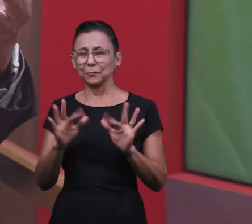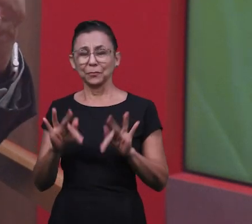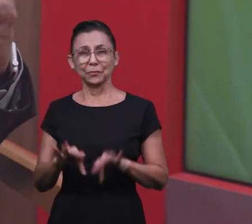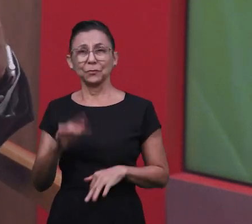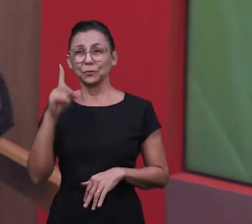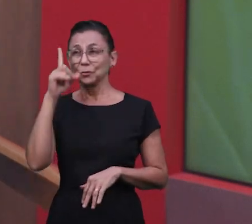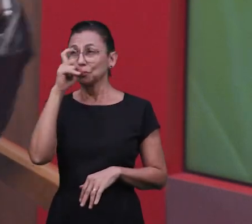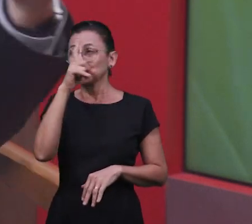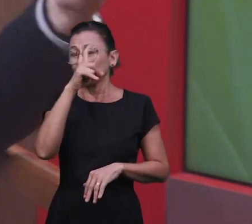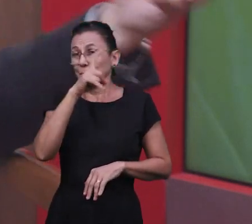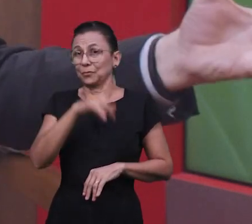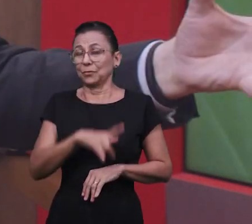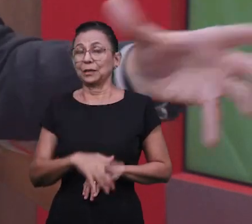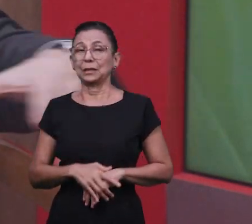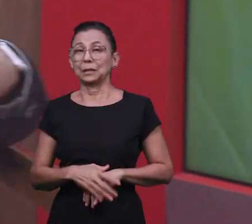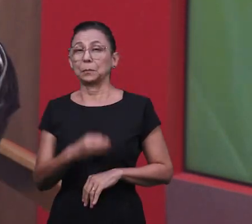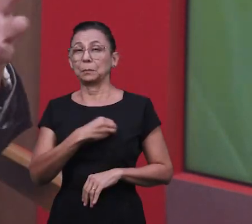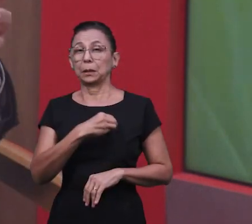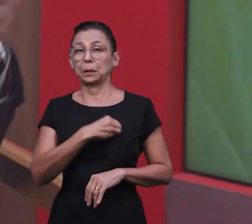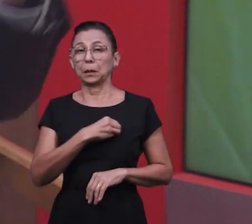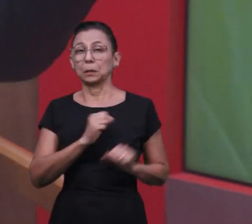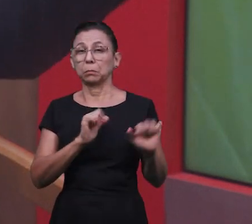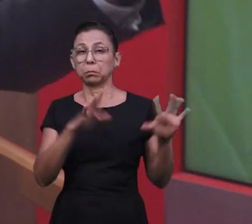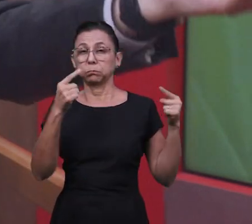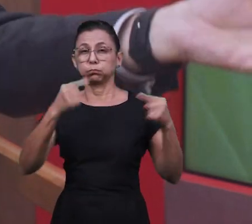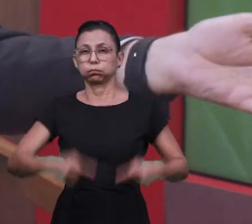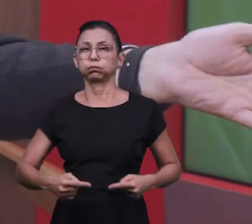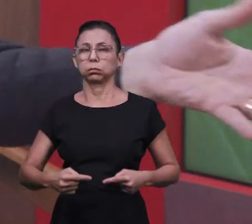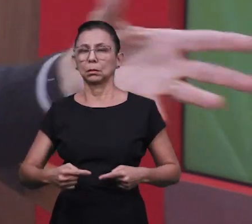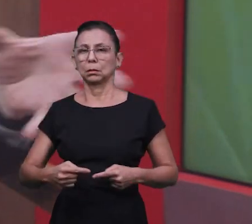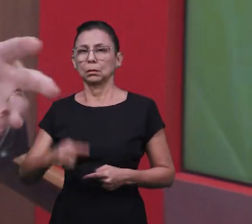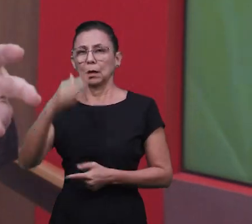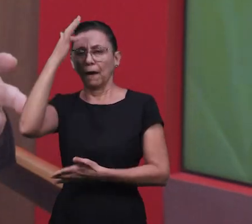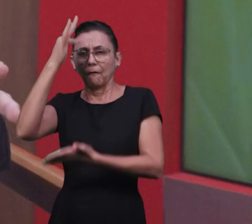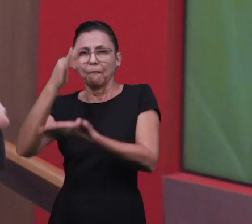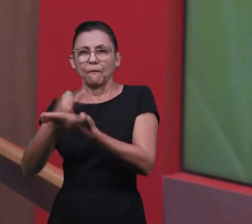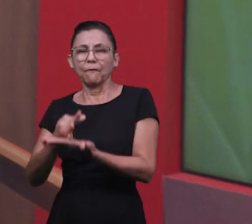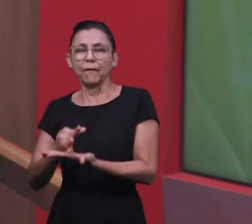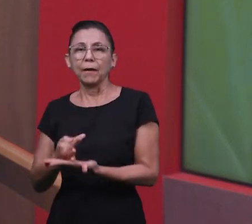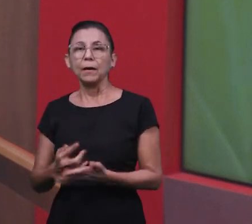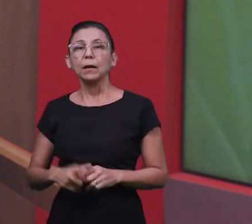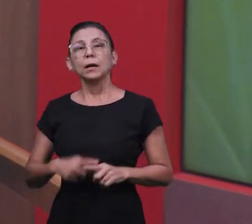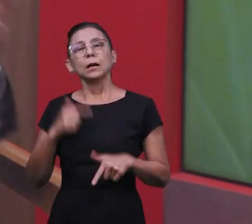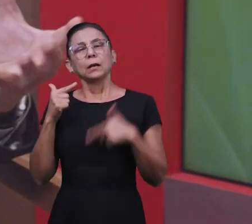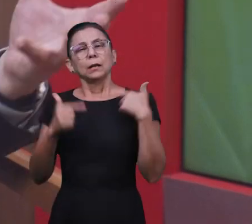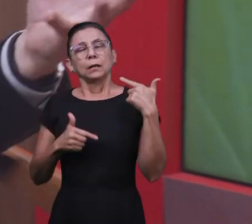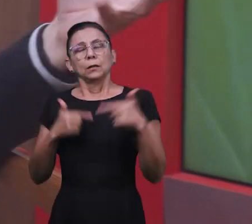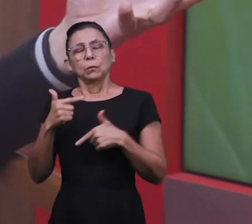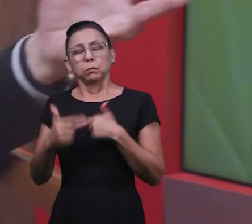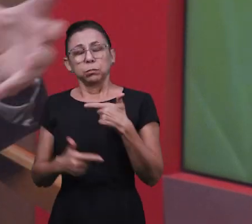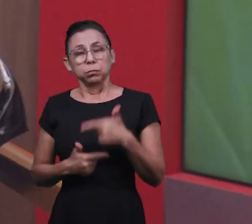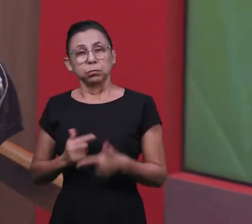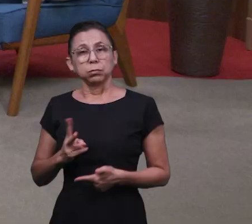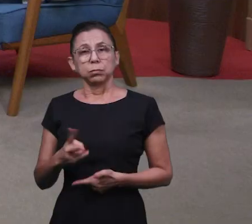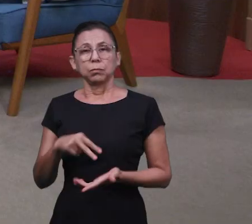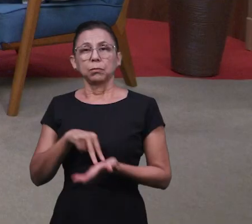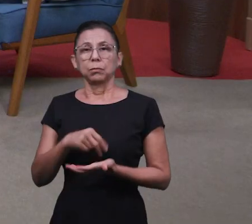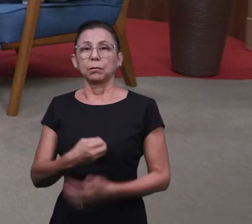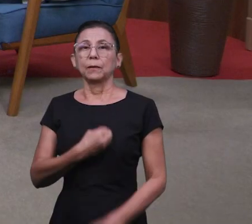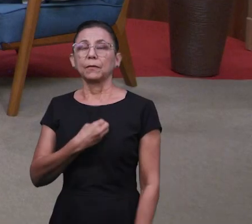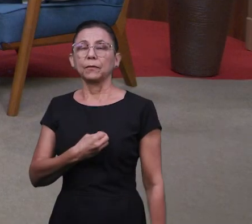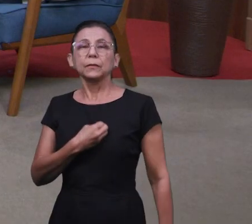difícil. Densas trevas, lutas, oposições à fé, mas a luta pela vida,